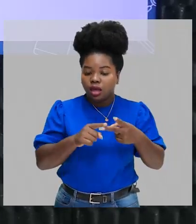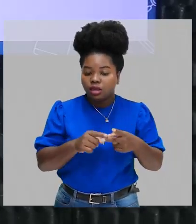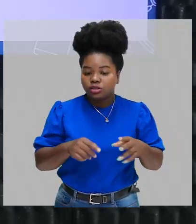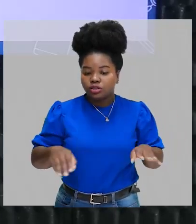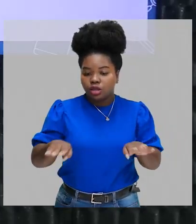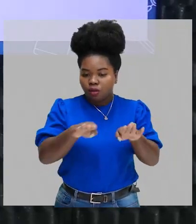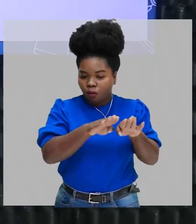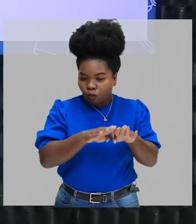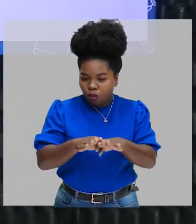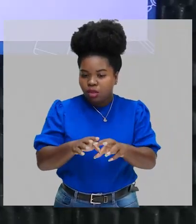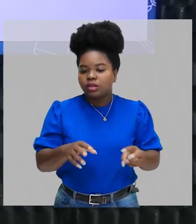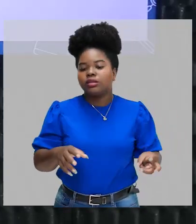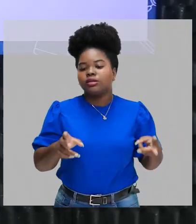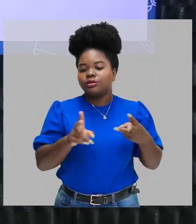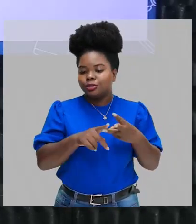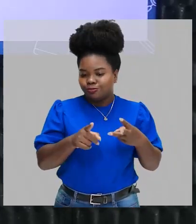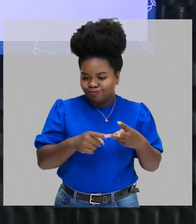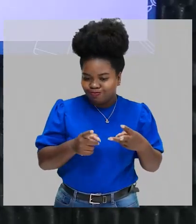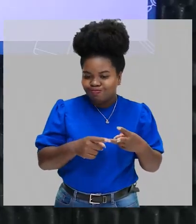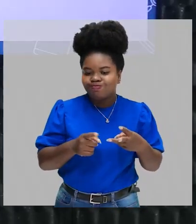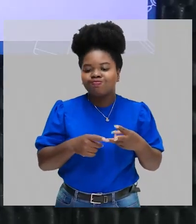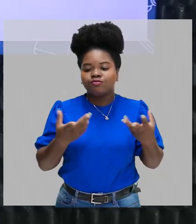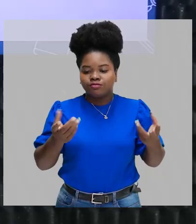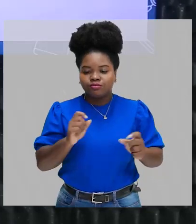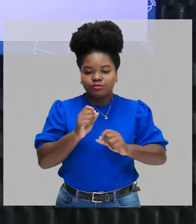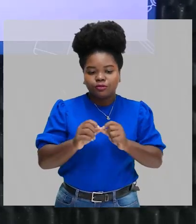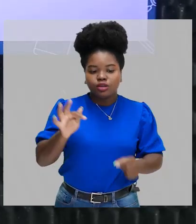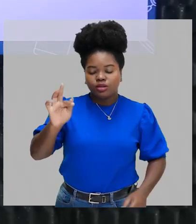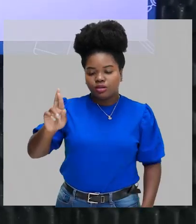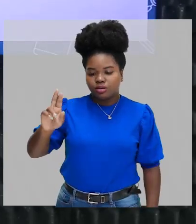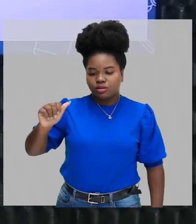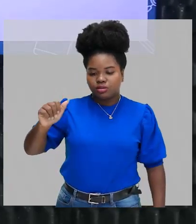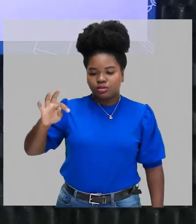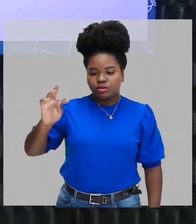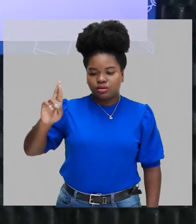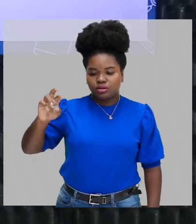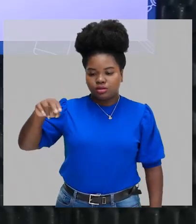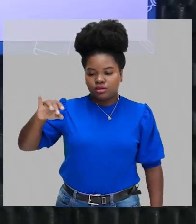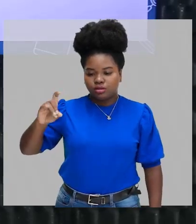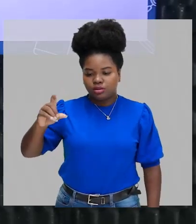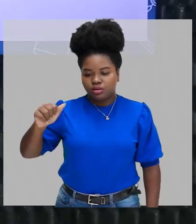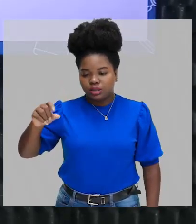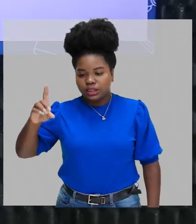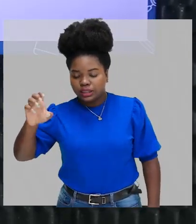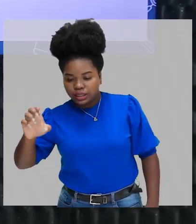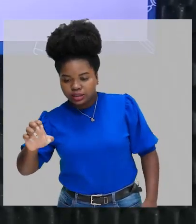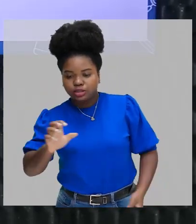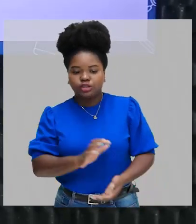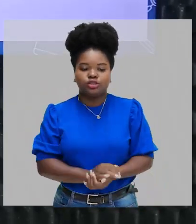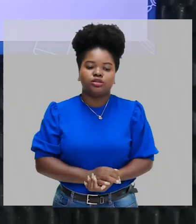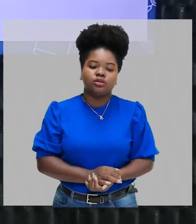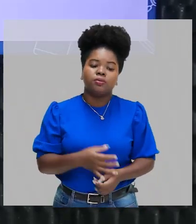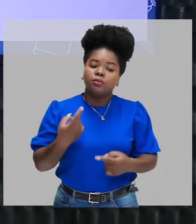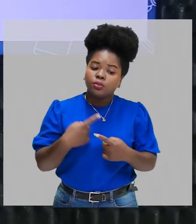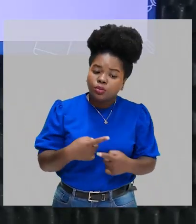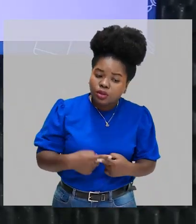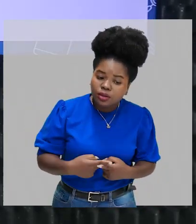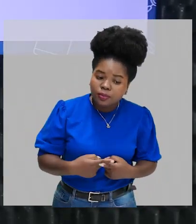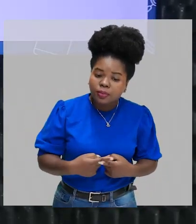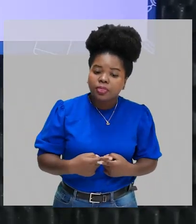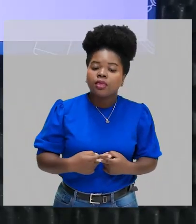internacional. Por que esses ideais são tidos como ideais modernos? Porque eles são atuais? Não. Porque eles surgiram